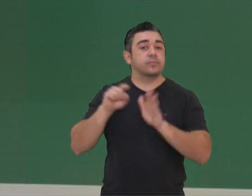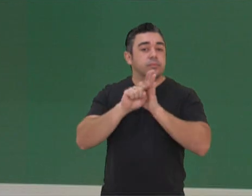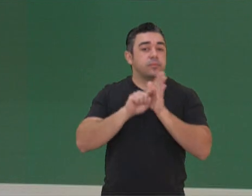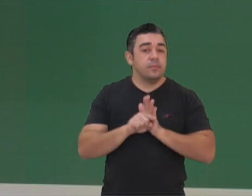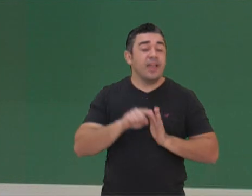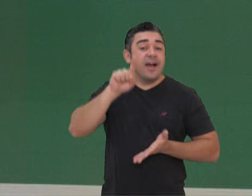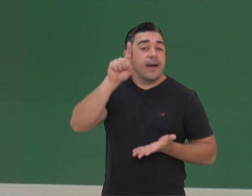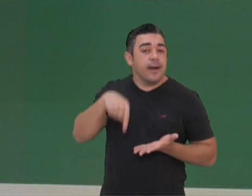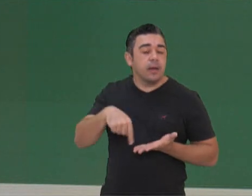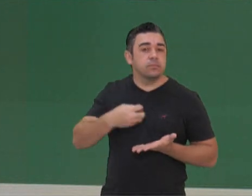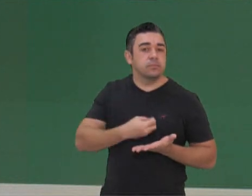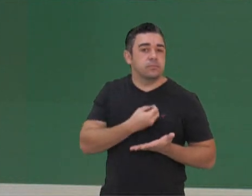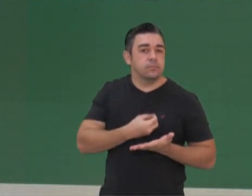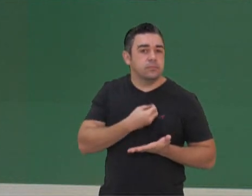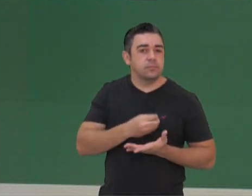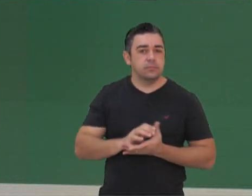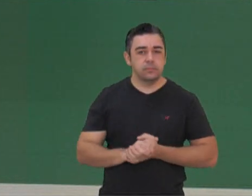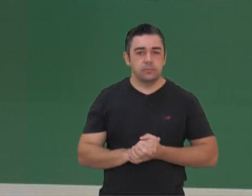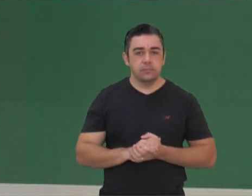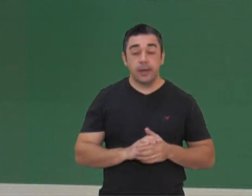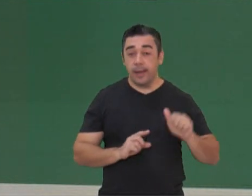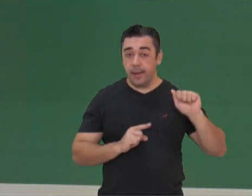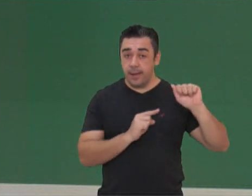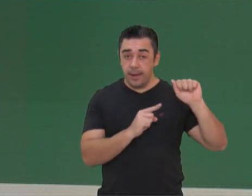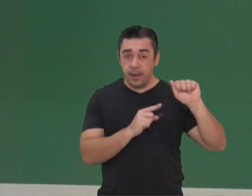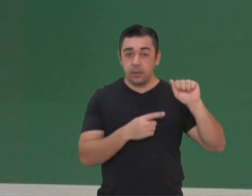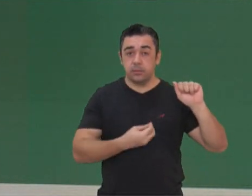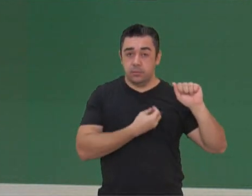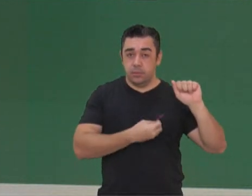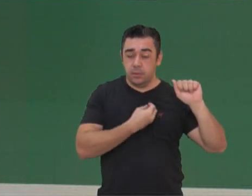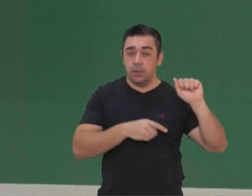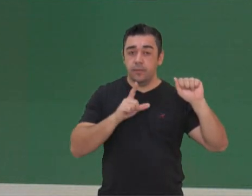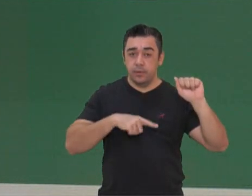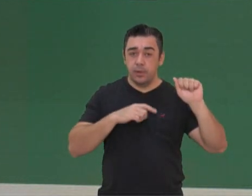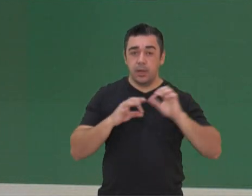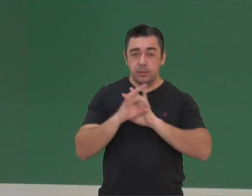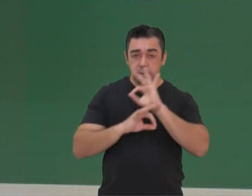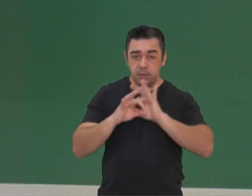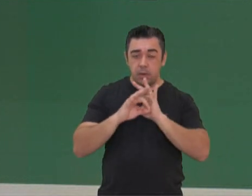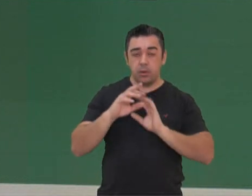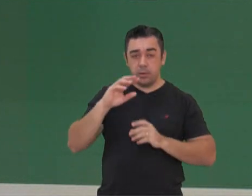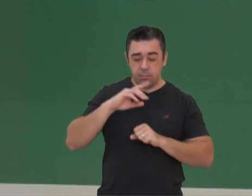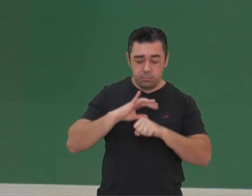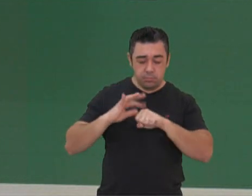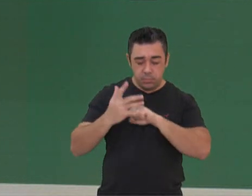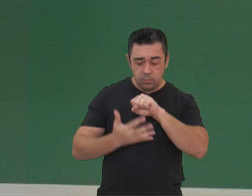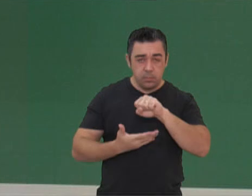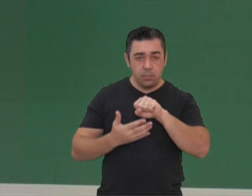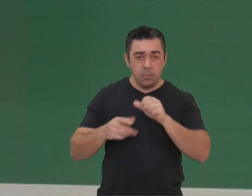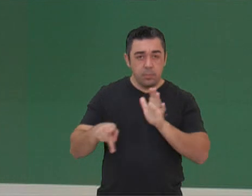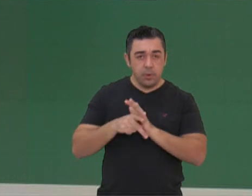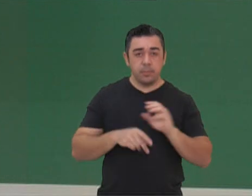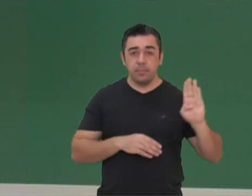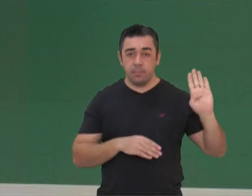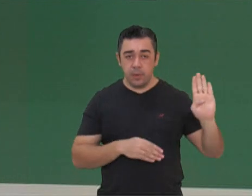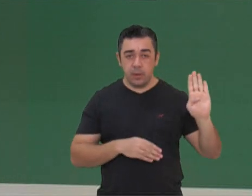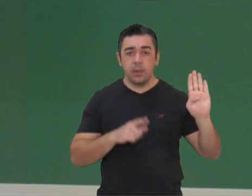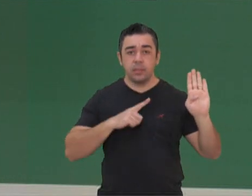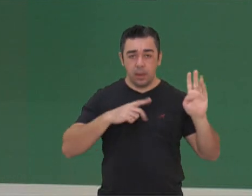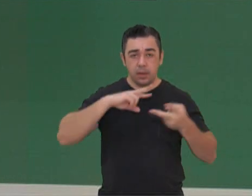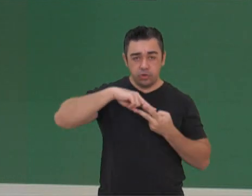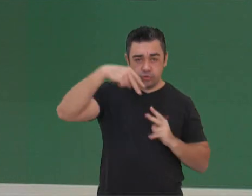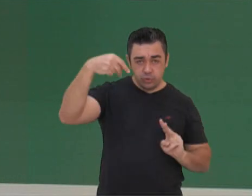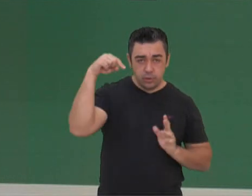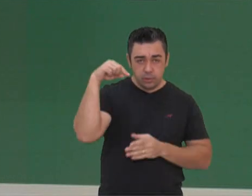vírus são seres vivos. Letra A, presença de célula e metabolismo próprio. Letra B, presença de material